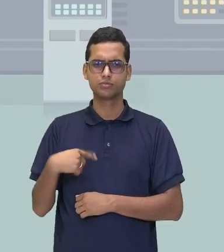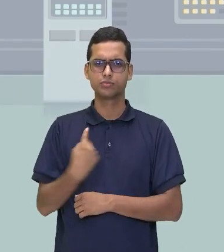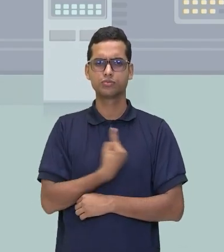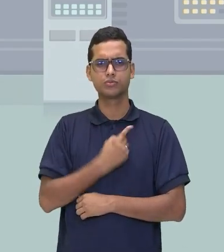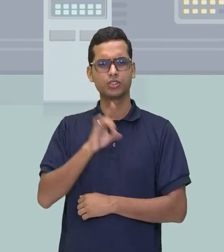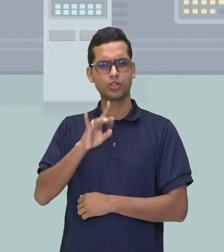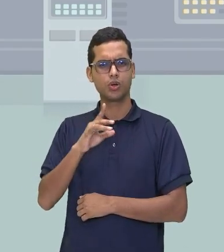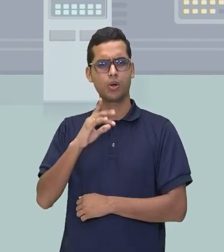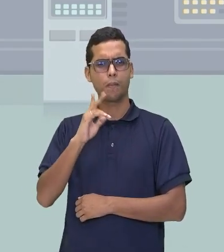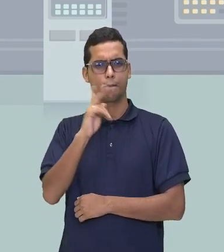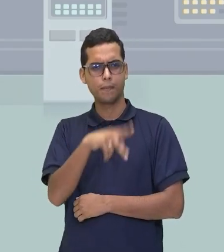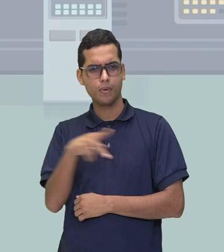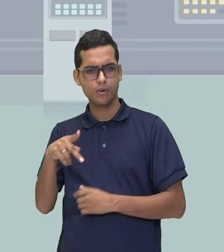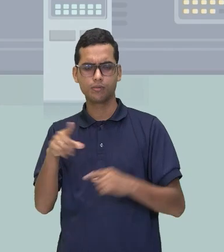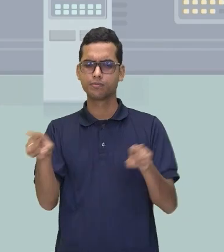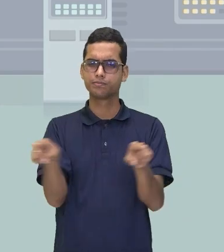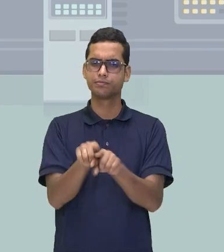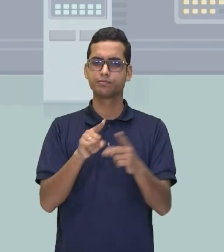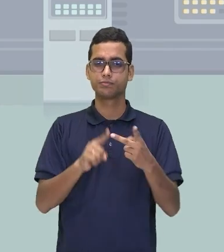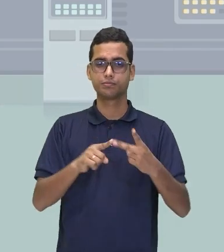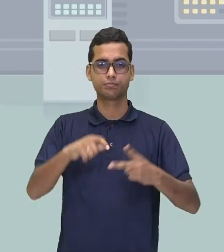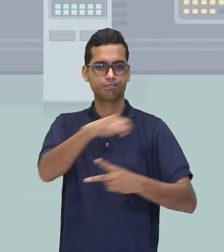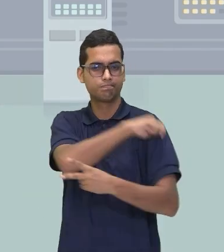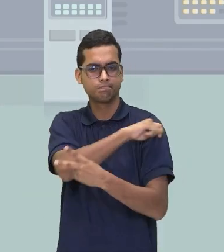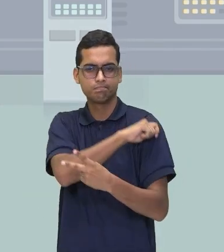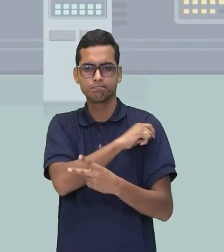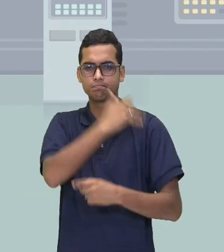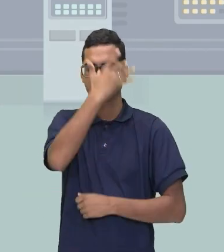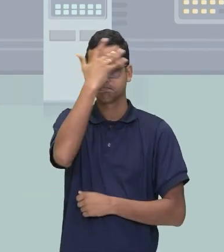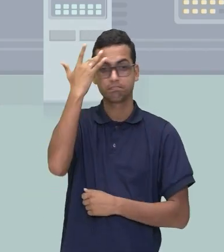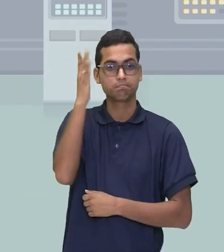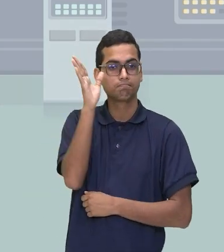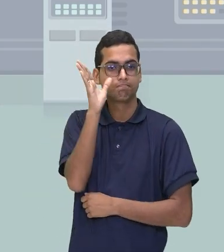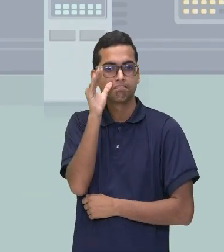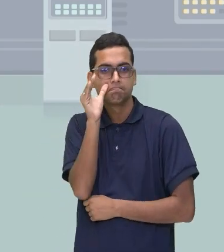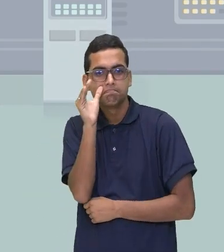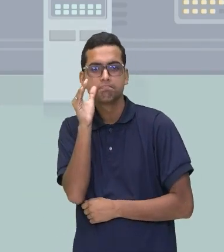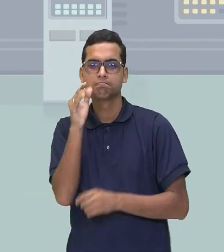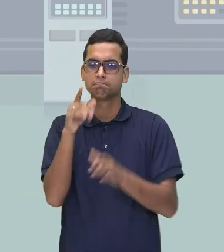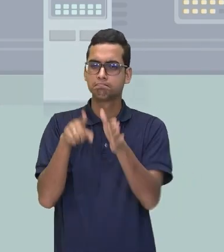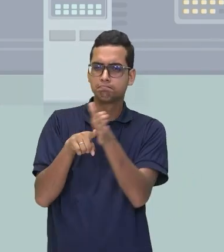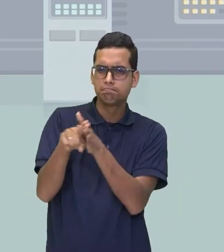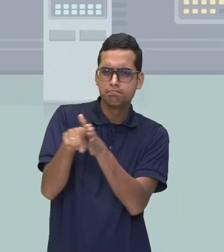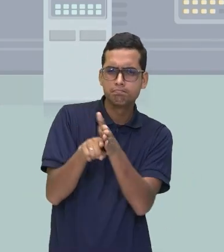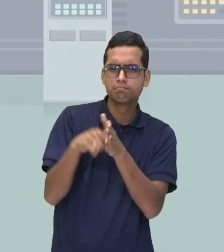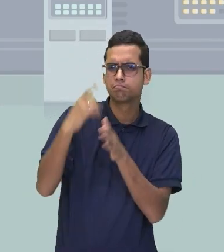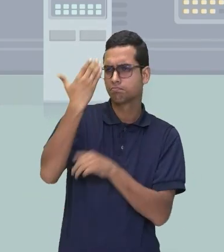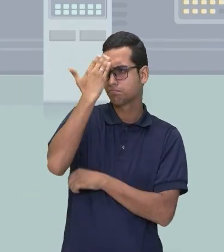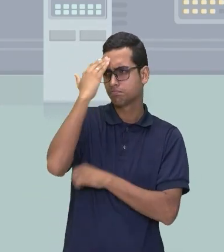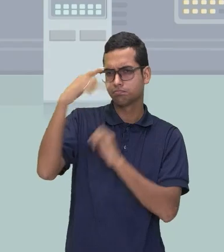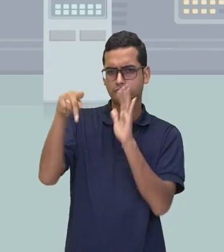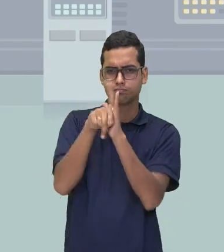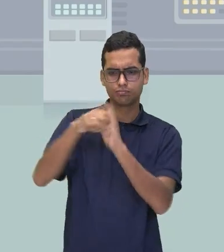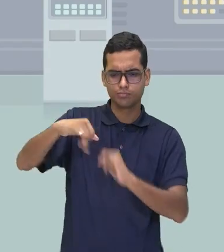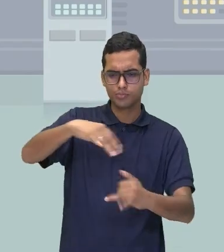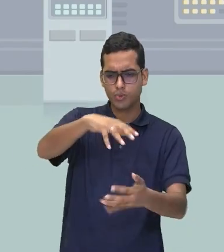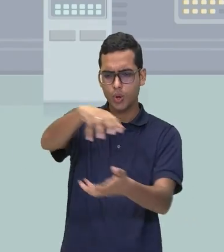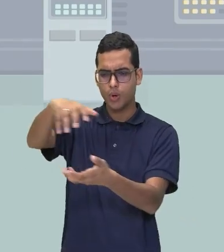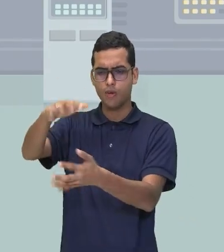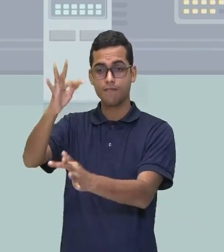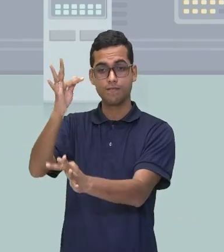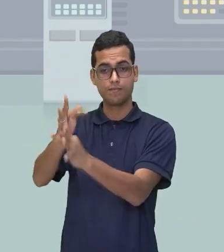e estudantes, mas exploradores curiosos em busca de compreensão. A física é